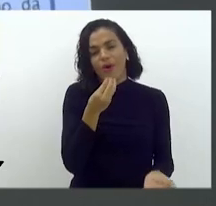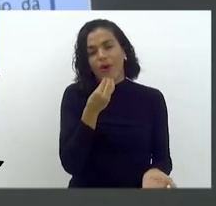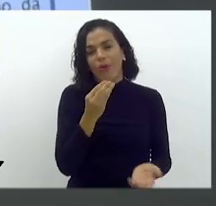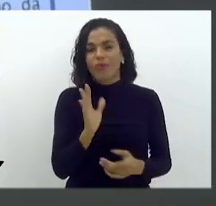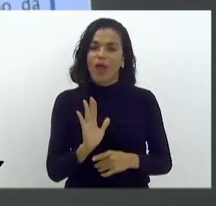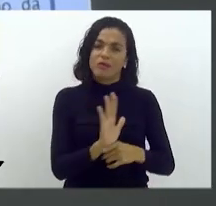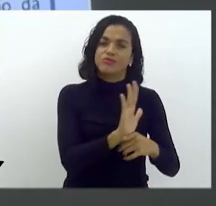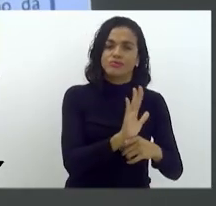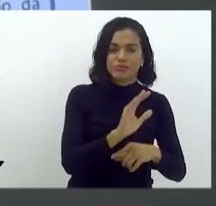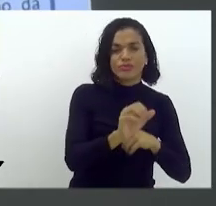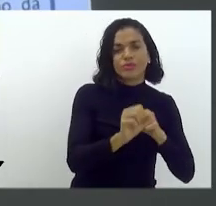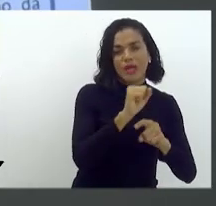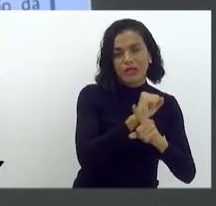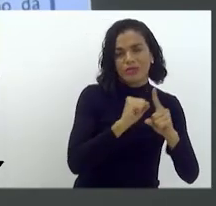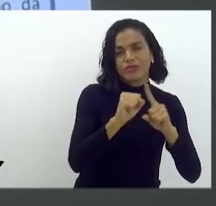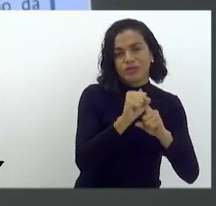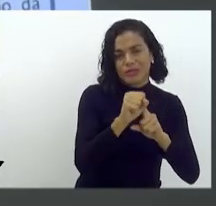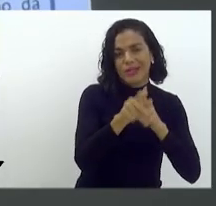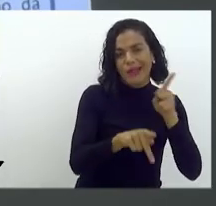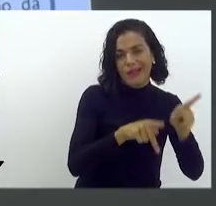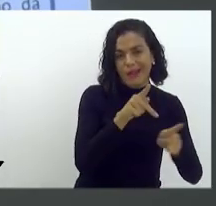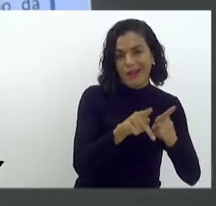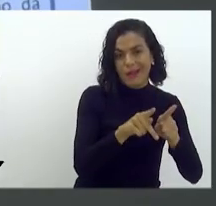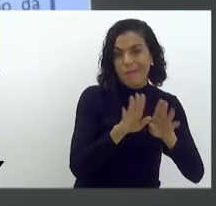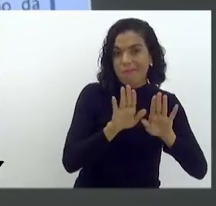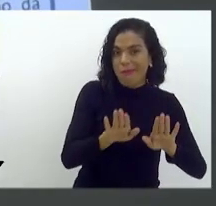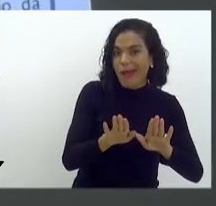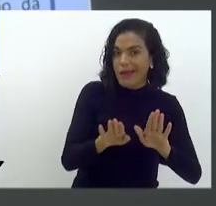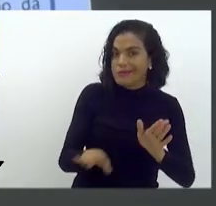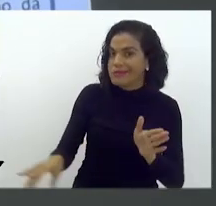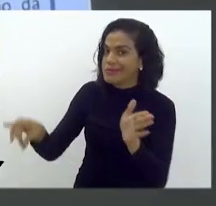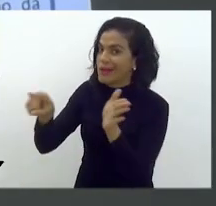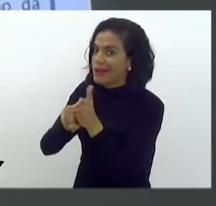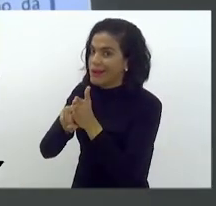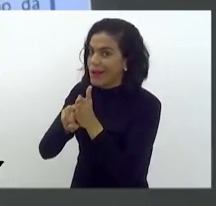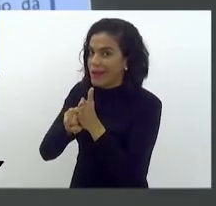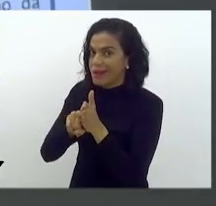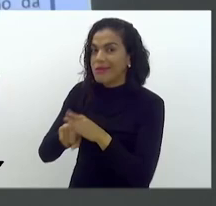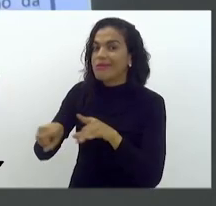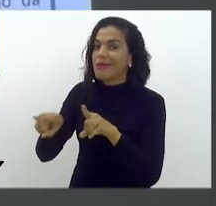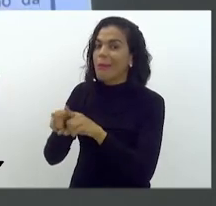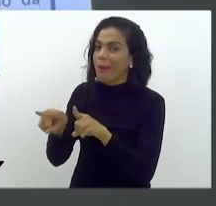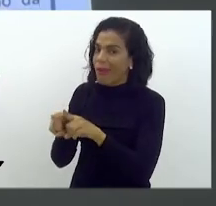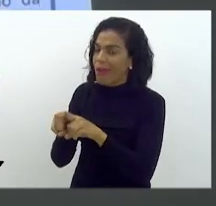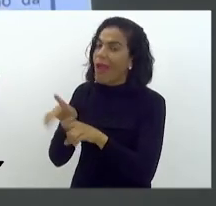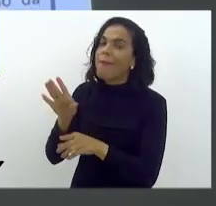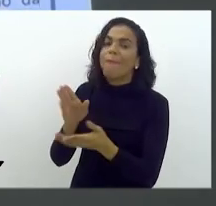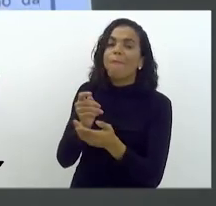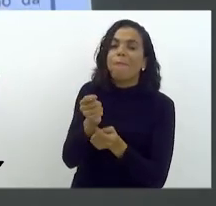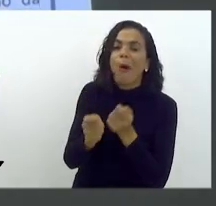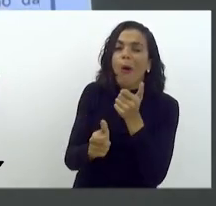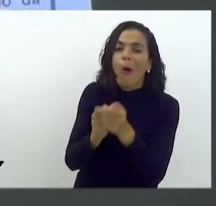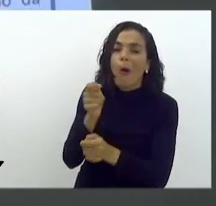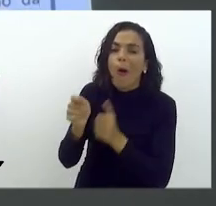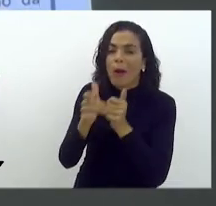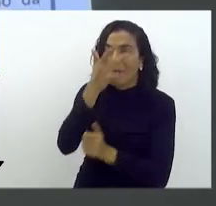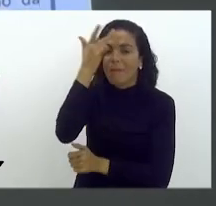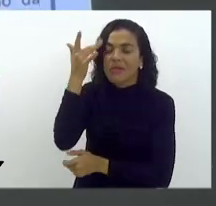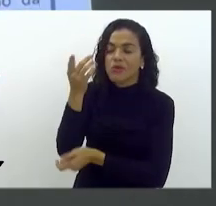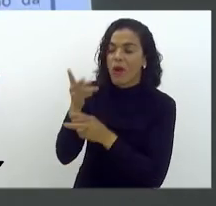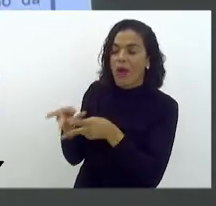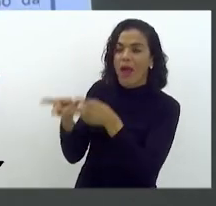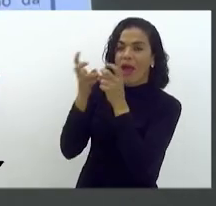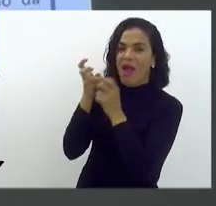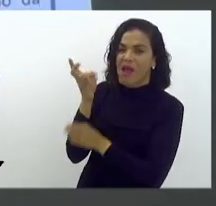benefícios para a sociedade mas as mazelas poucos vêm né como estamos no mundo capitalista